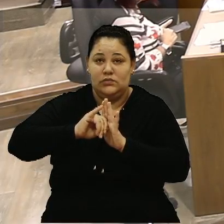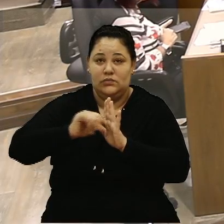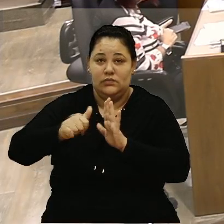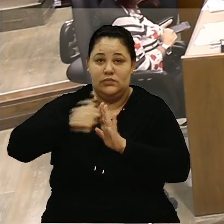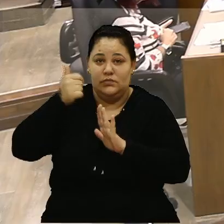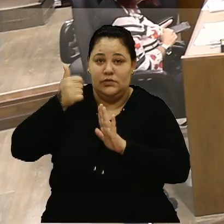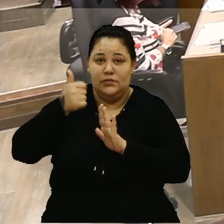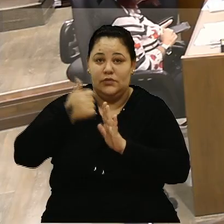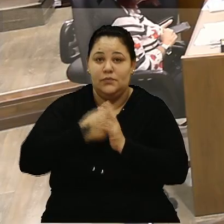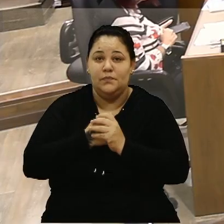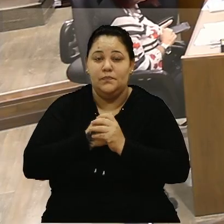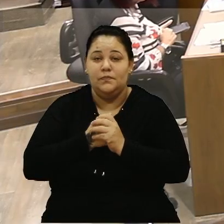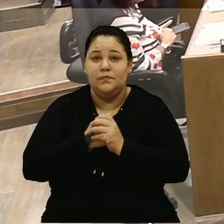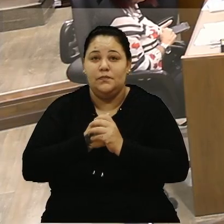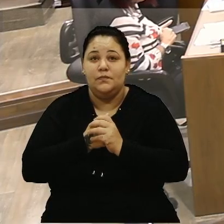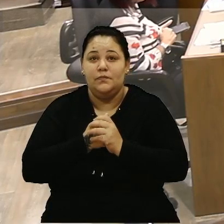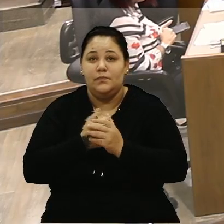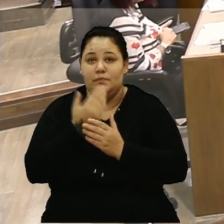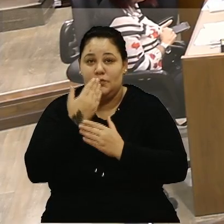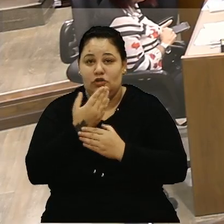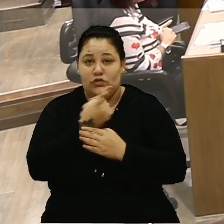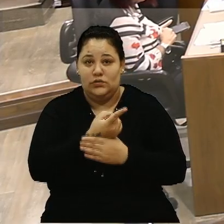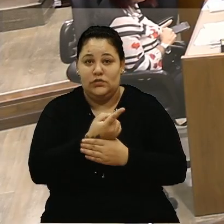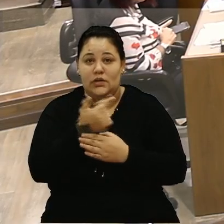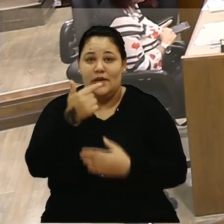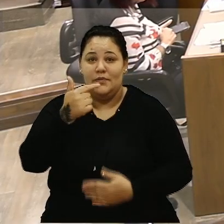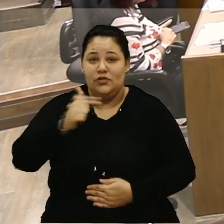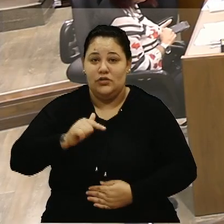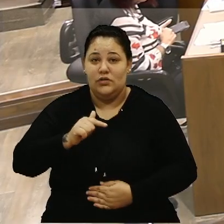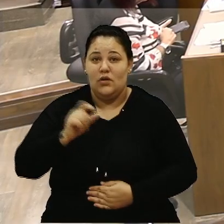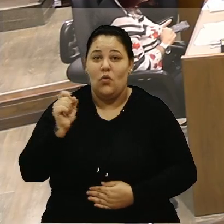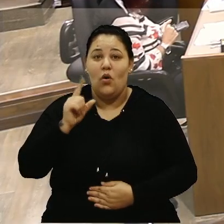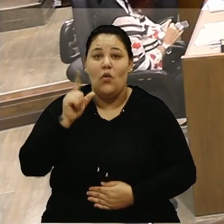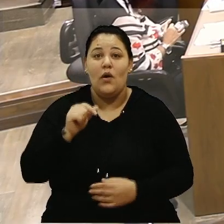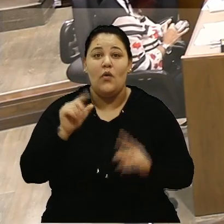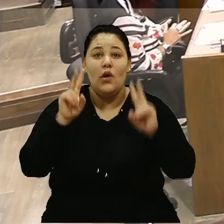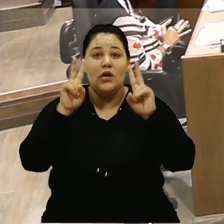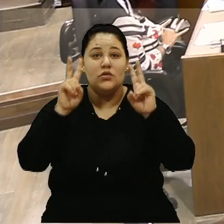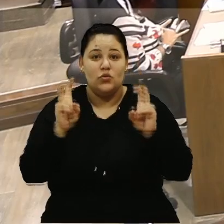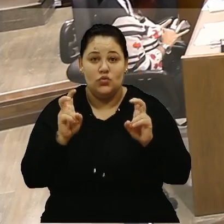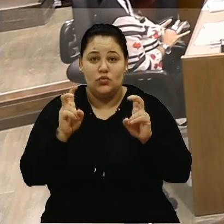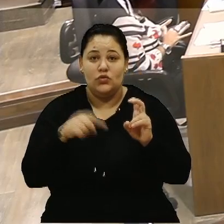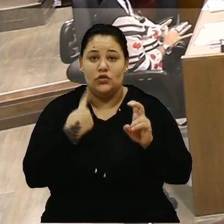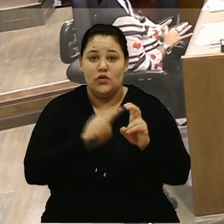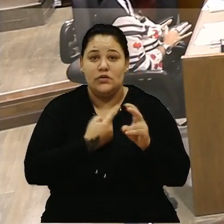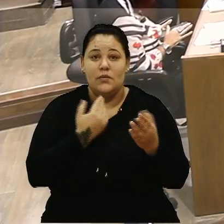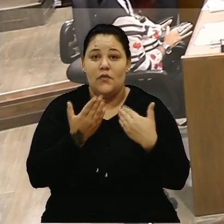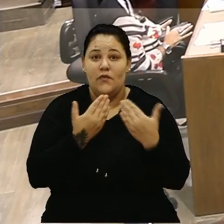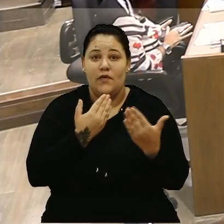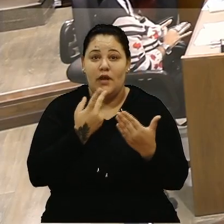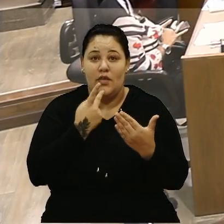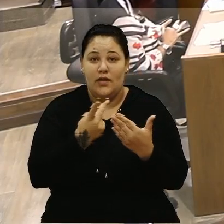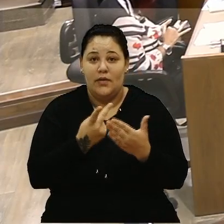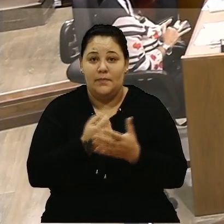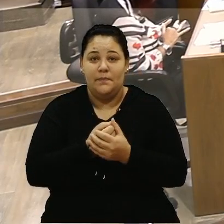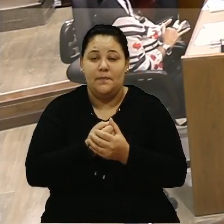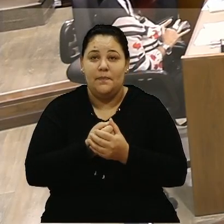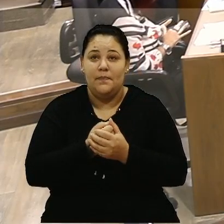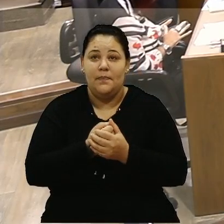Primeiro. Pois não. O senhor poderia repetir qual que é o tema que nós estamos debatendo aqui? Sigo.